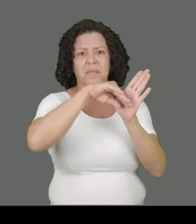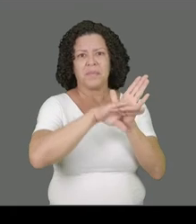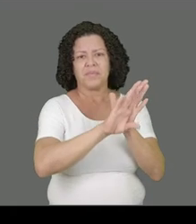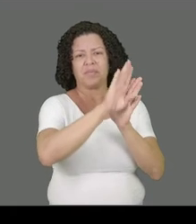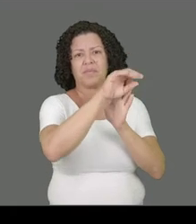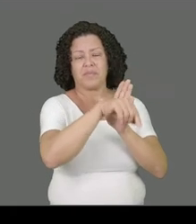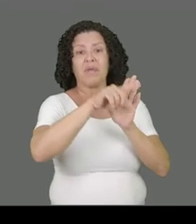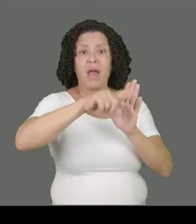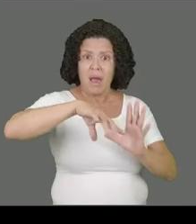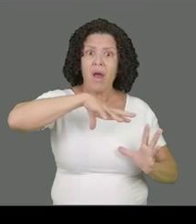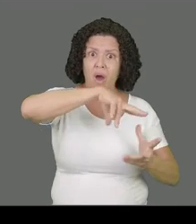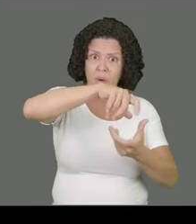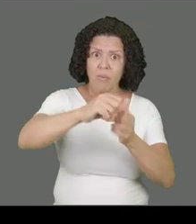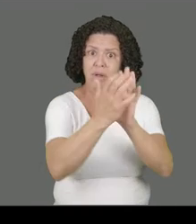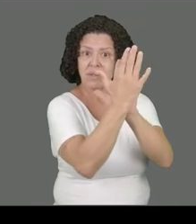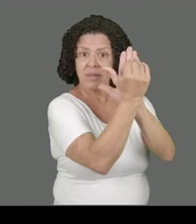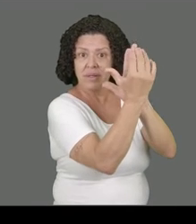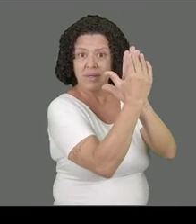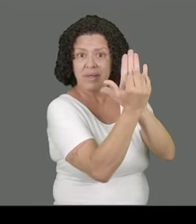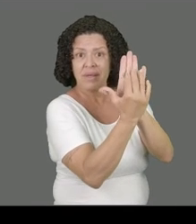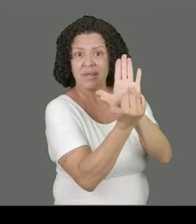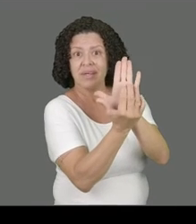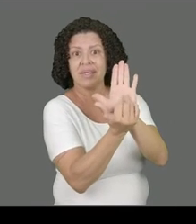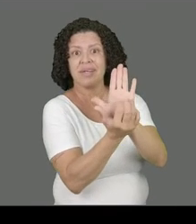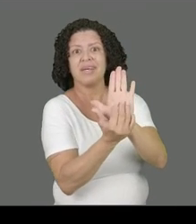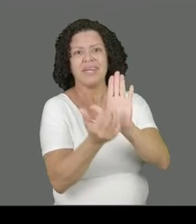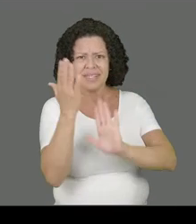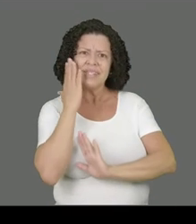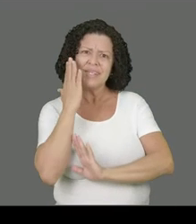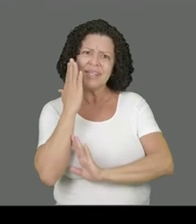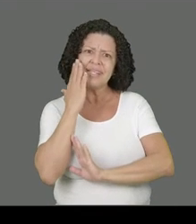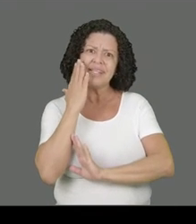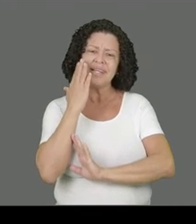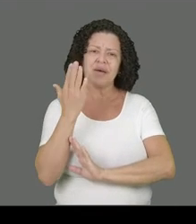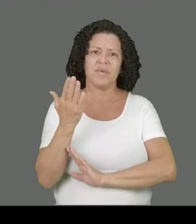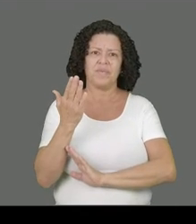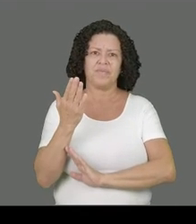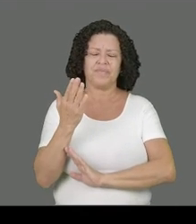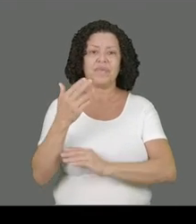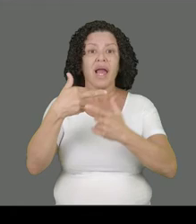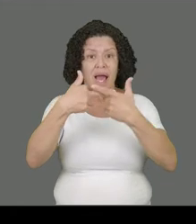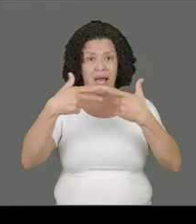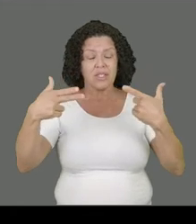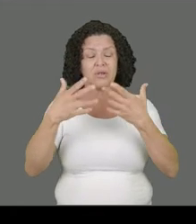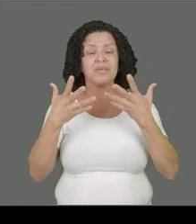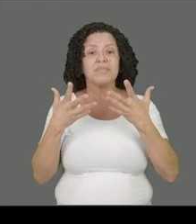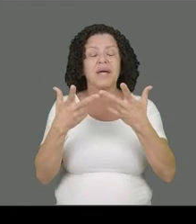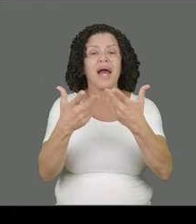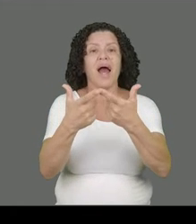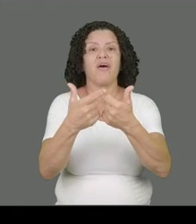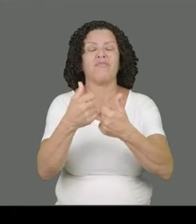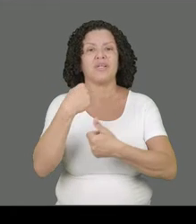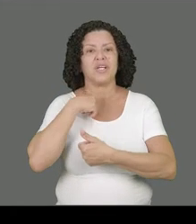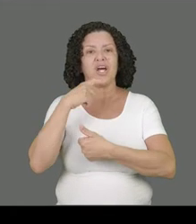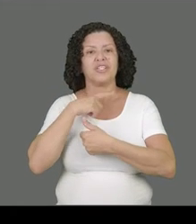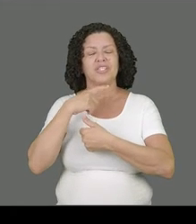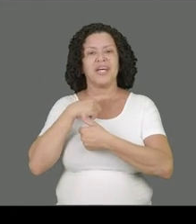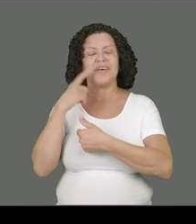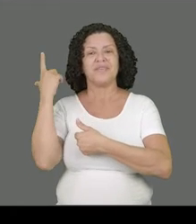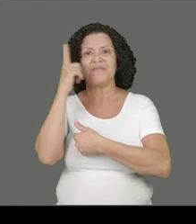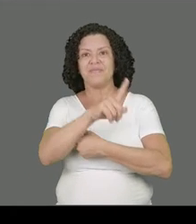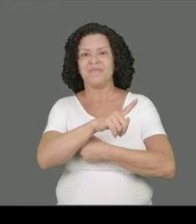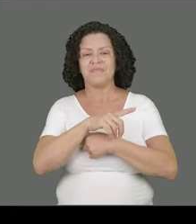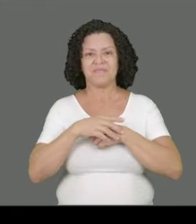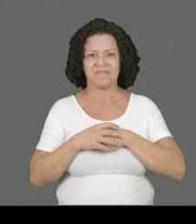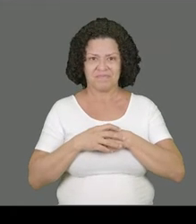provas e expiações, um mundo regenerado. Imaginem só, meus irmãos, minhas irmãs, as coisas, as maravilhas que